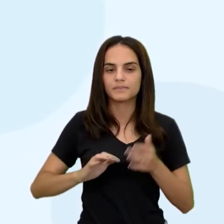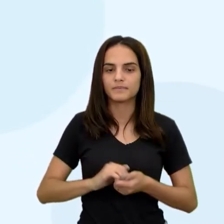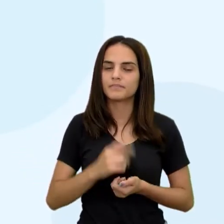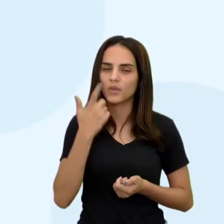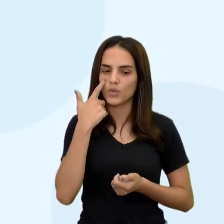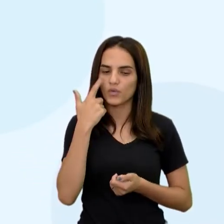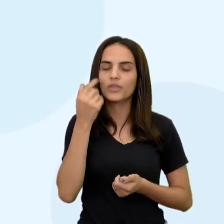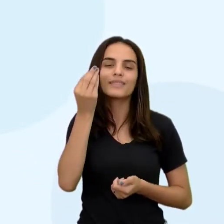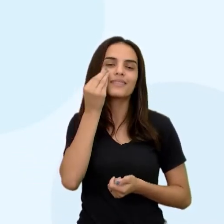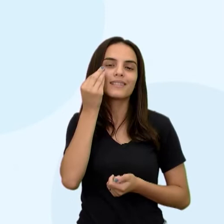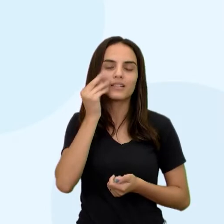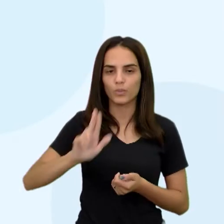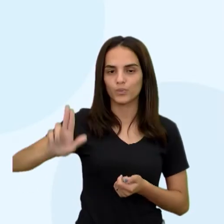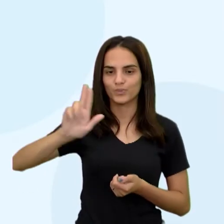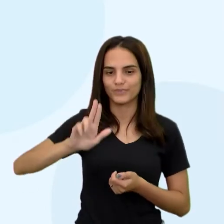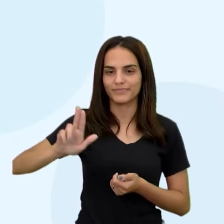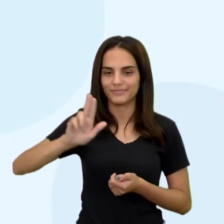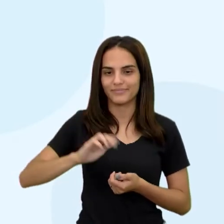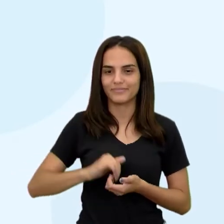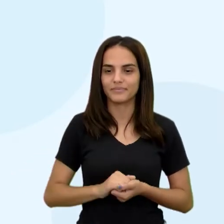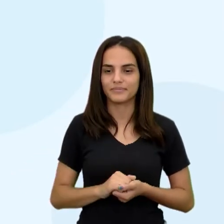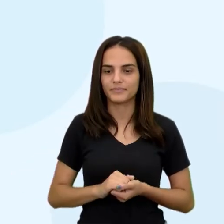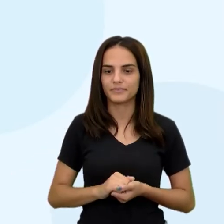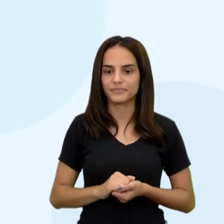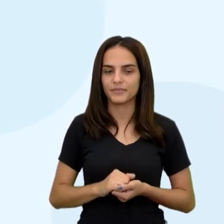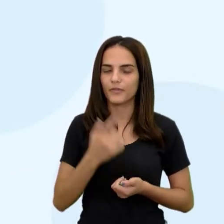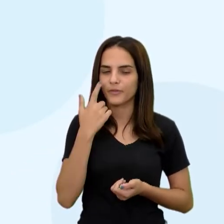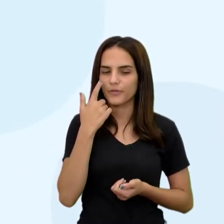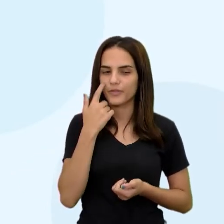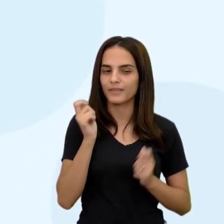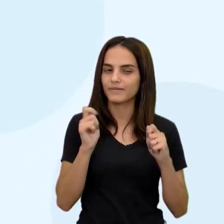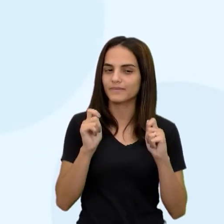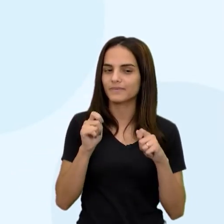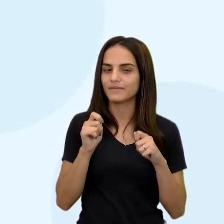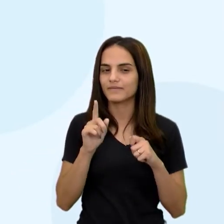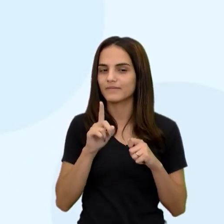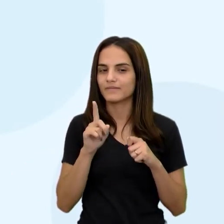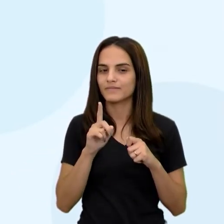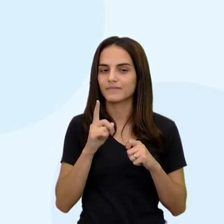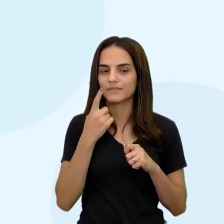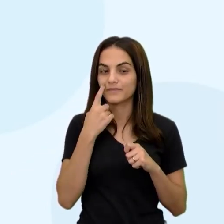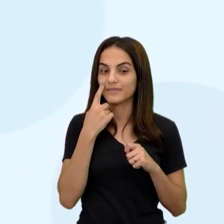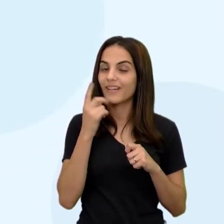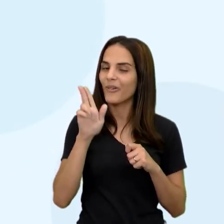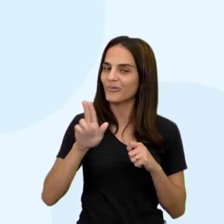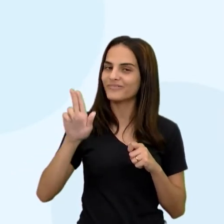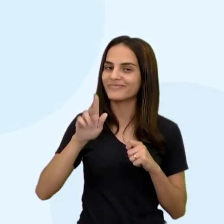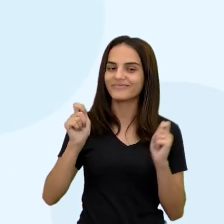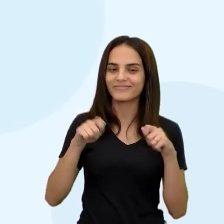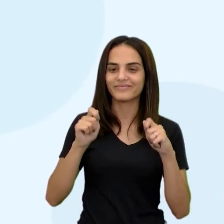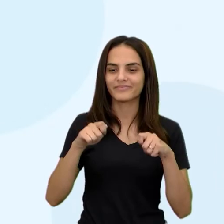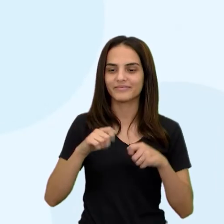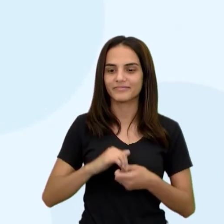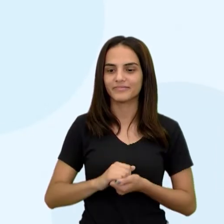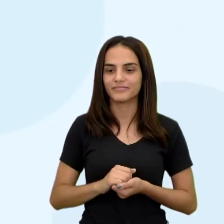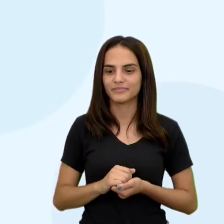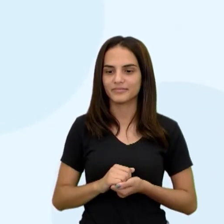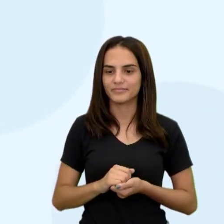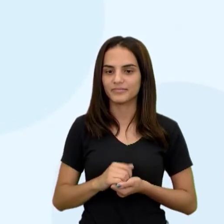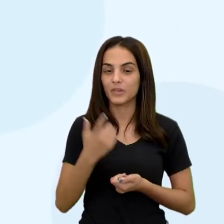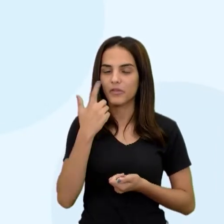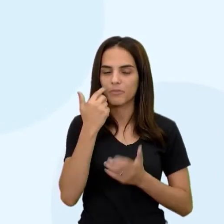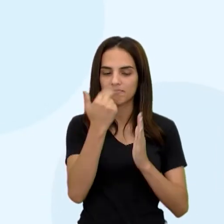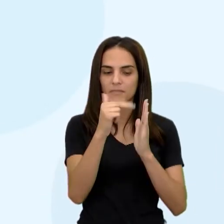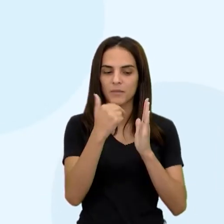Deixa eu ver aqui, vou tentar usar o negócio aqui, será que funciona? Ah, tá aqui, funciona, que bacana, que lindo. Deixa eu ver se eu